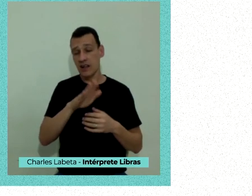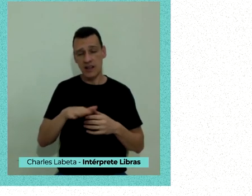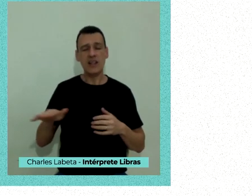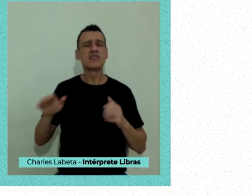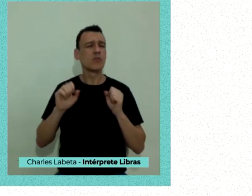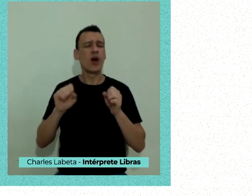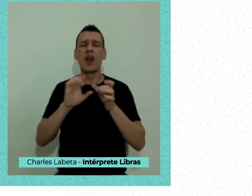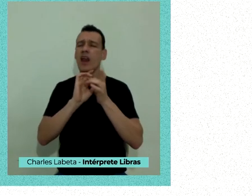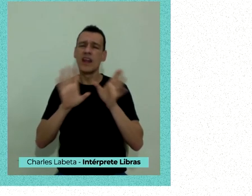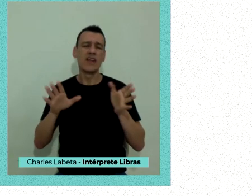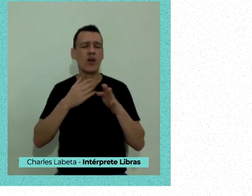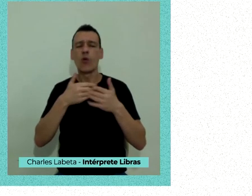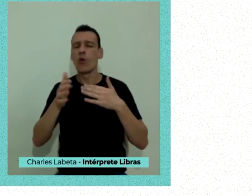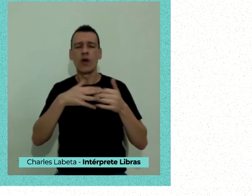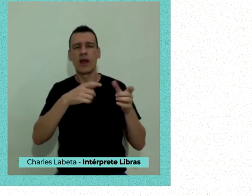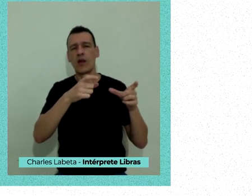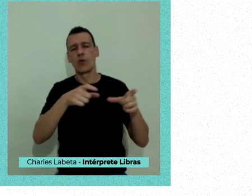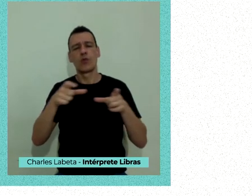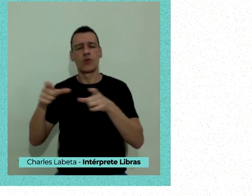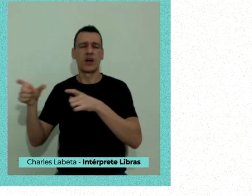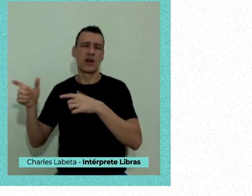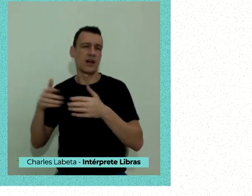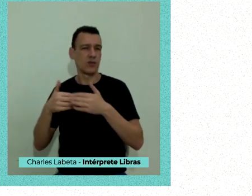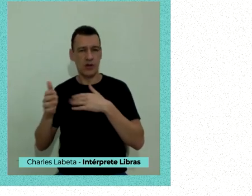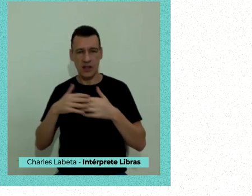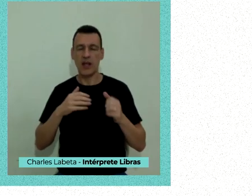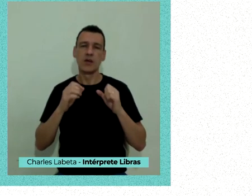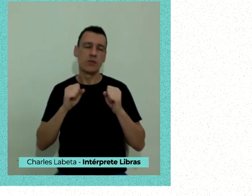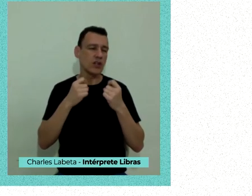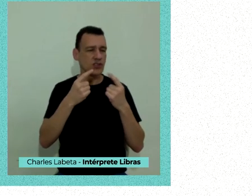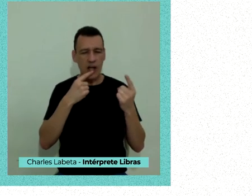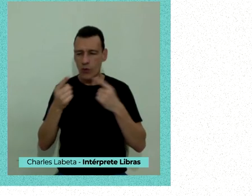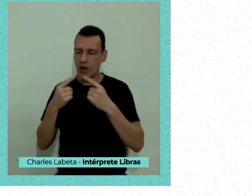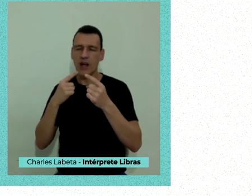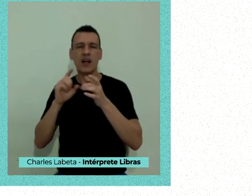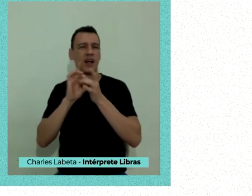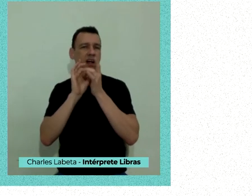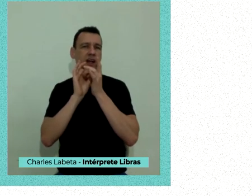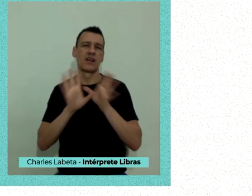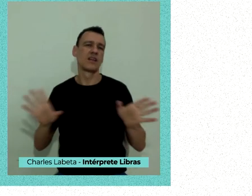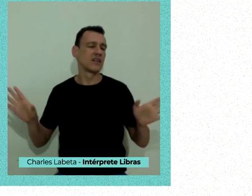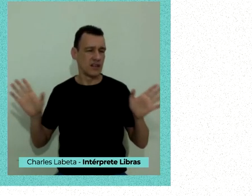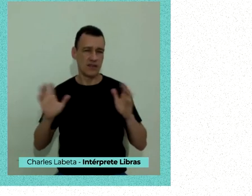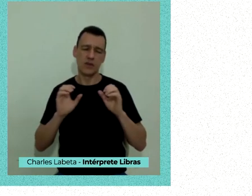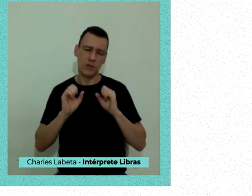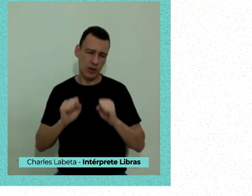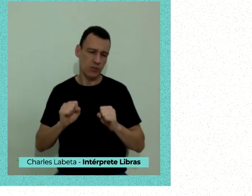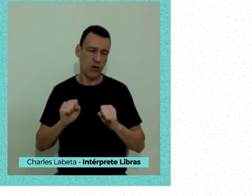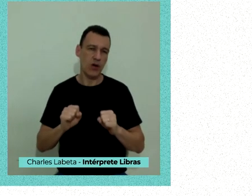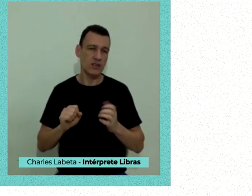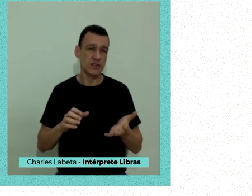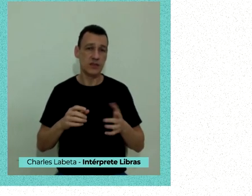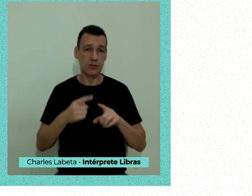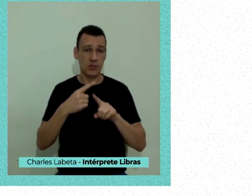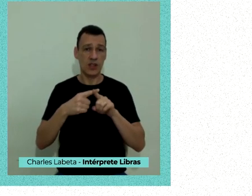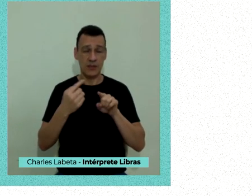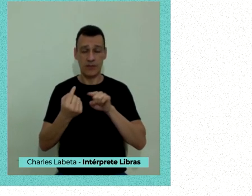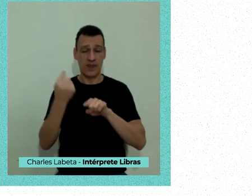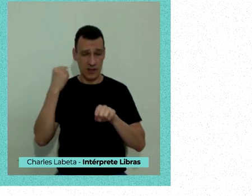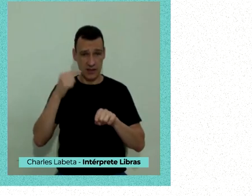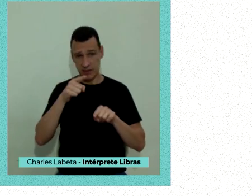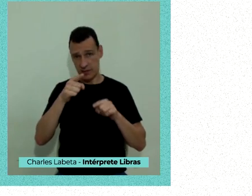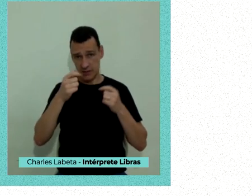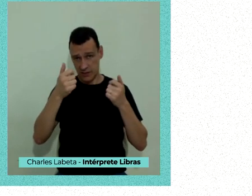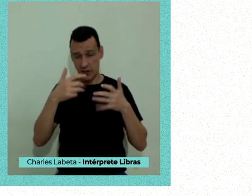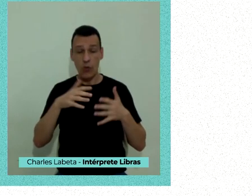espaço, para ter a possibilidade de dialogar, de falar, que muito tempo se colocou as crianças não só num lugar